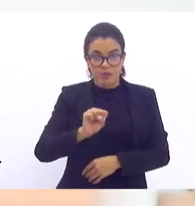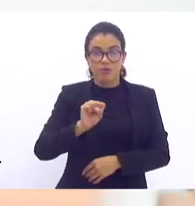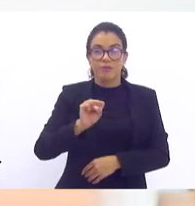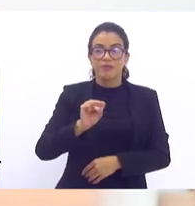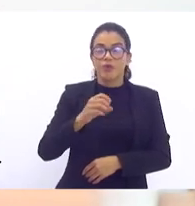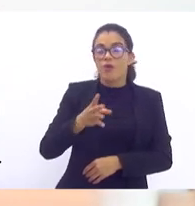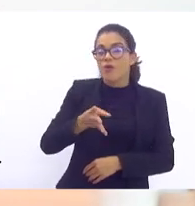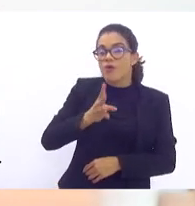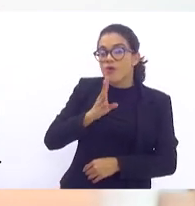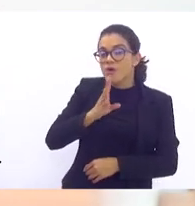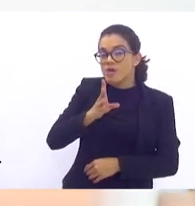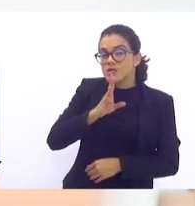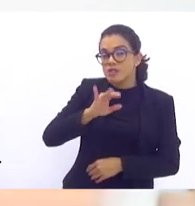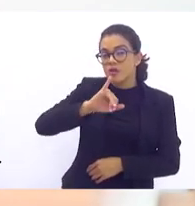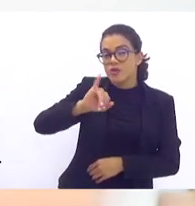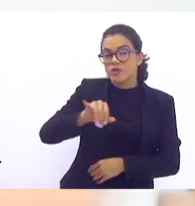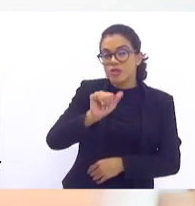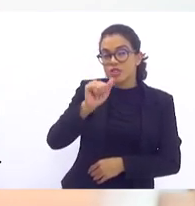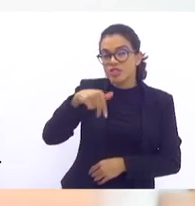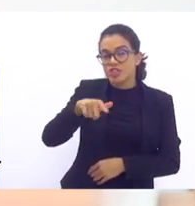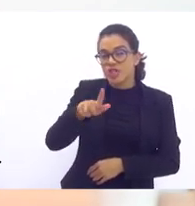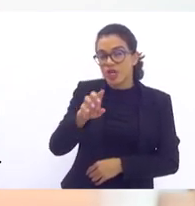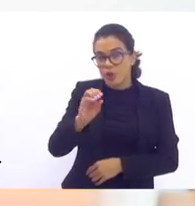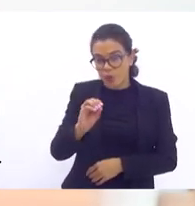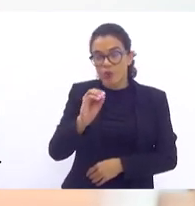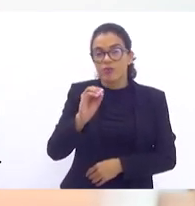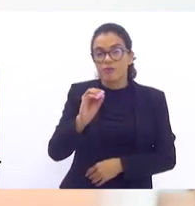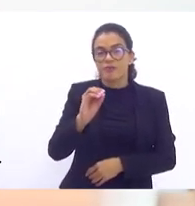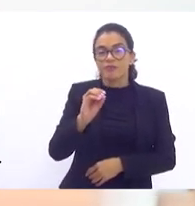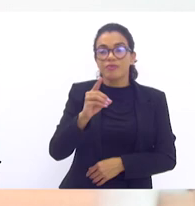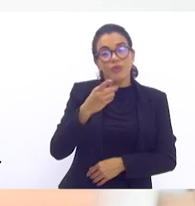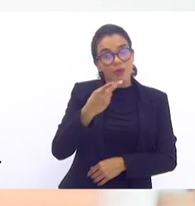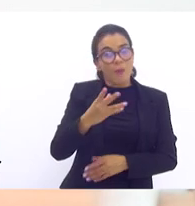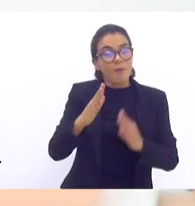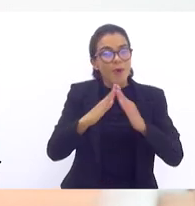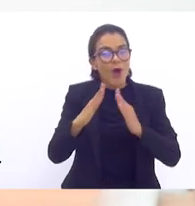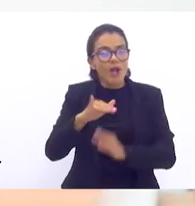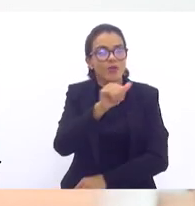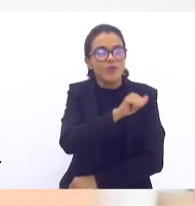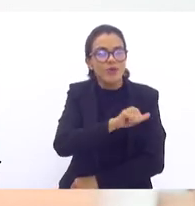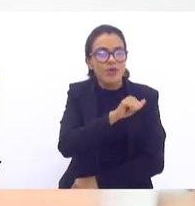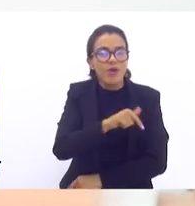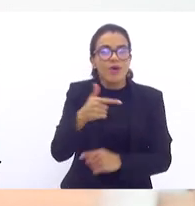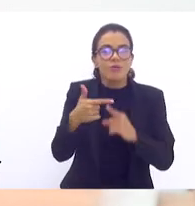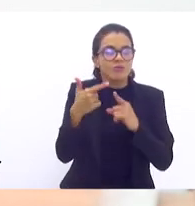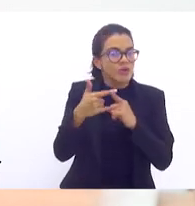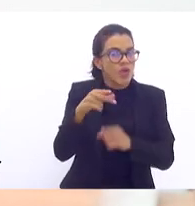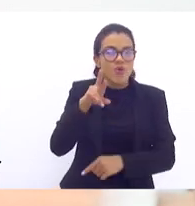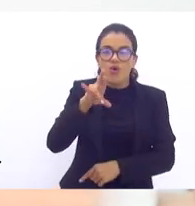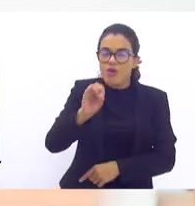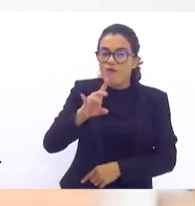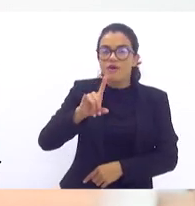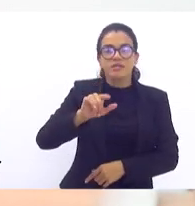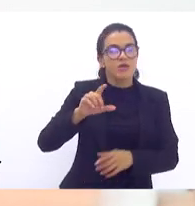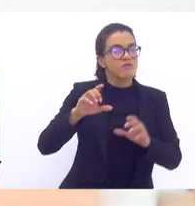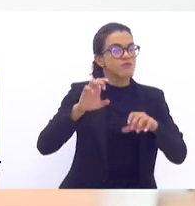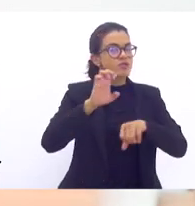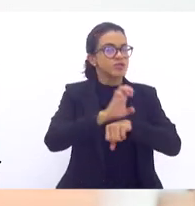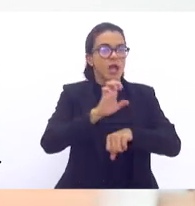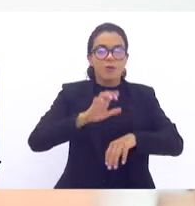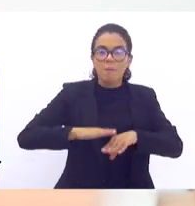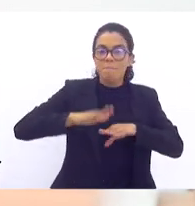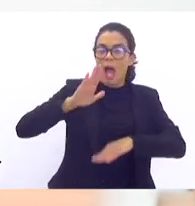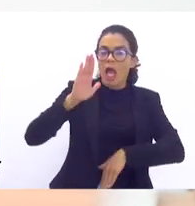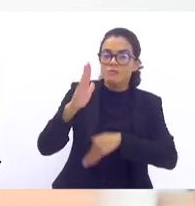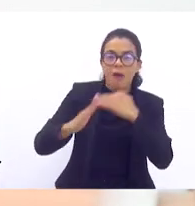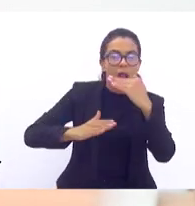e o Jânio Quadros falou para ele o Morais vai para o Rio de Janeiro porque o Rio de Janeiro ele será o próximo estado que mais vai